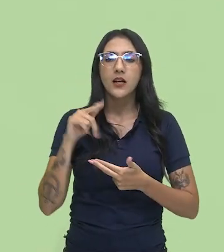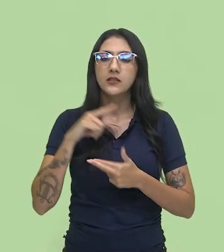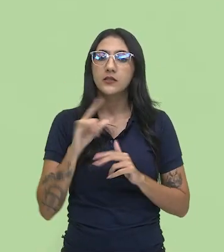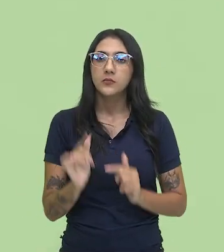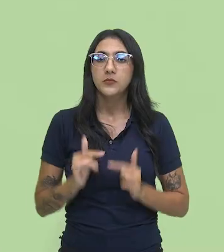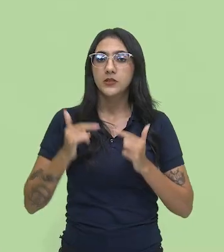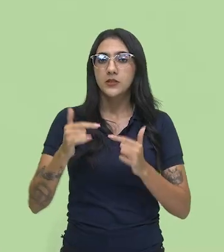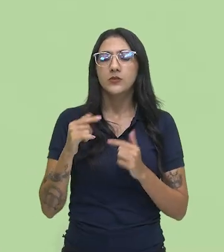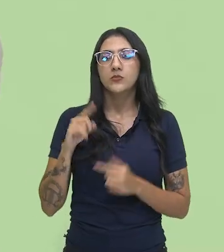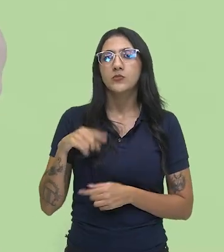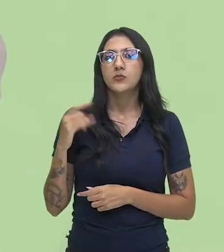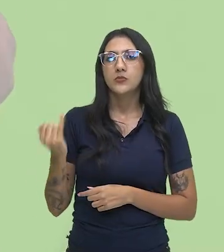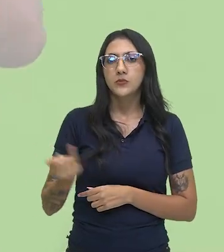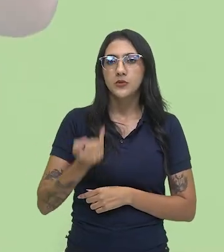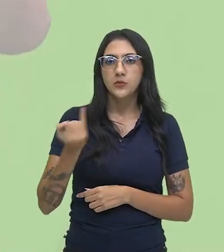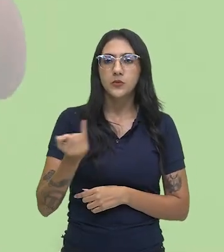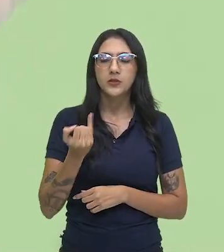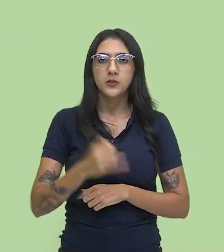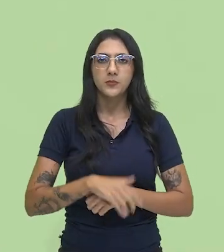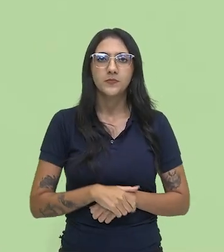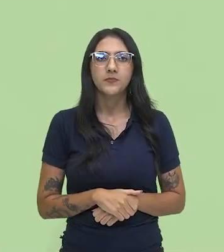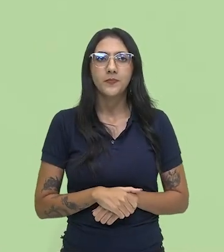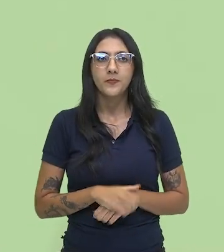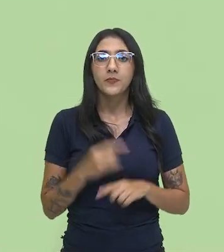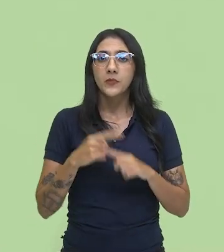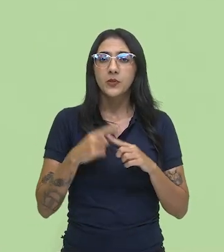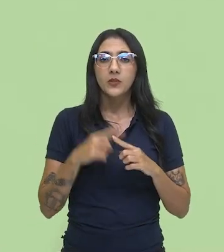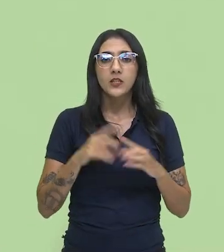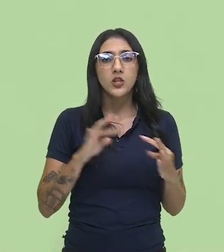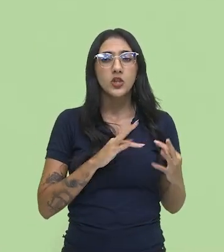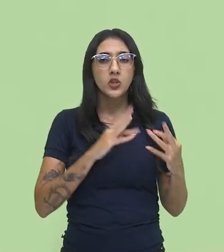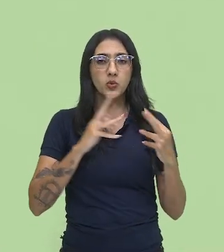muito importante, porque tudo que é dos